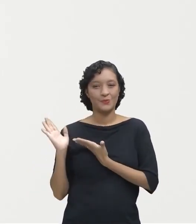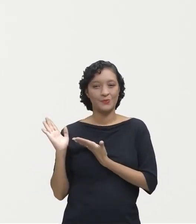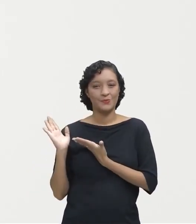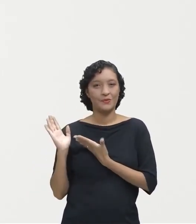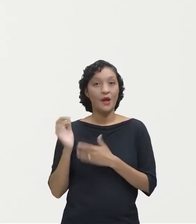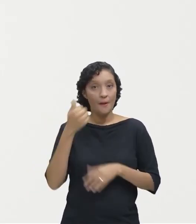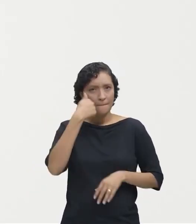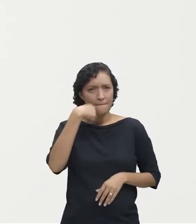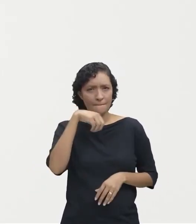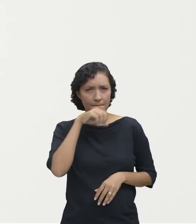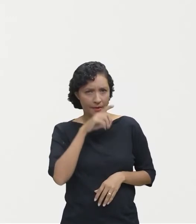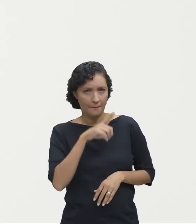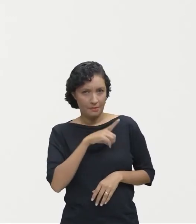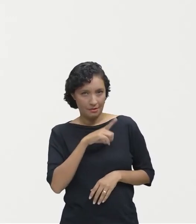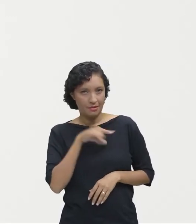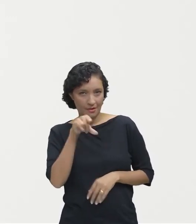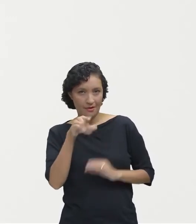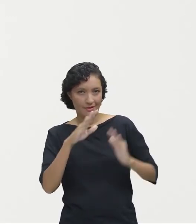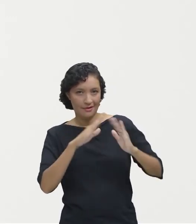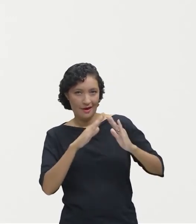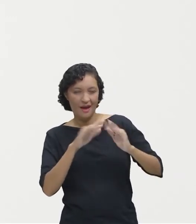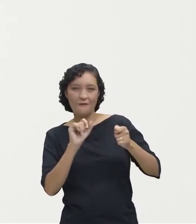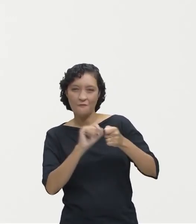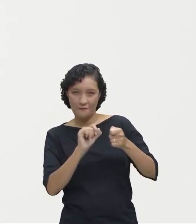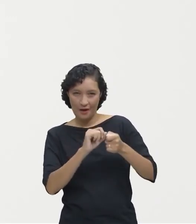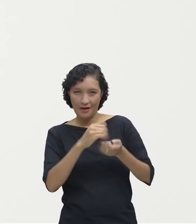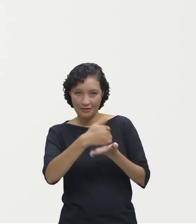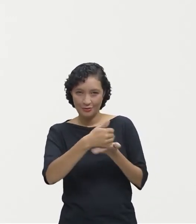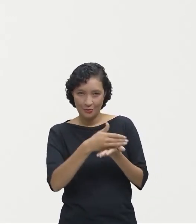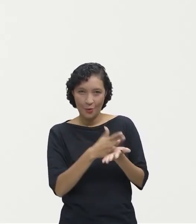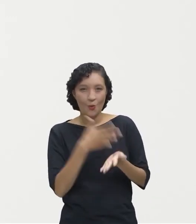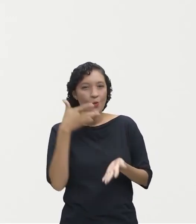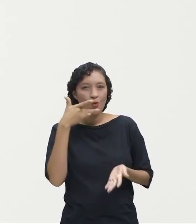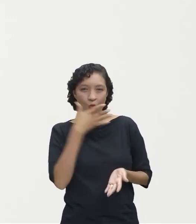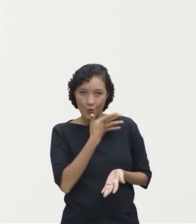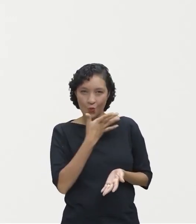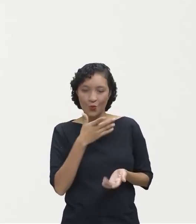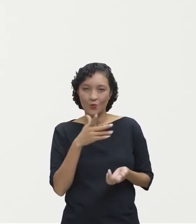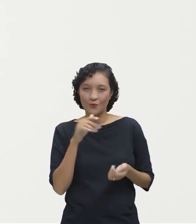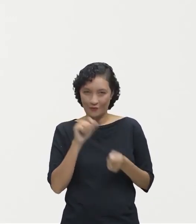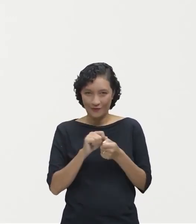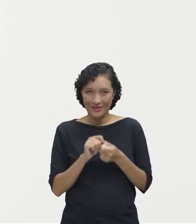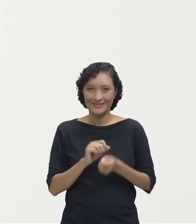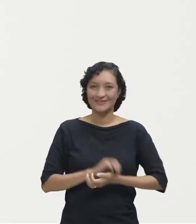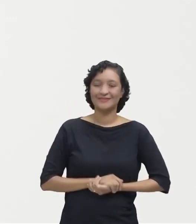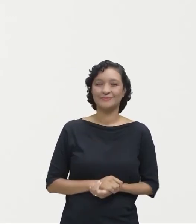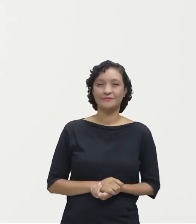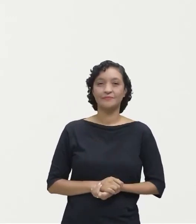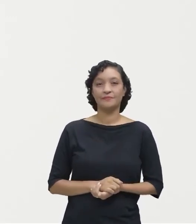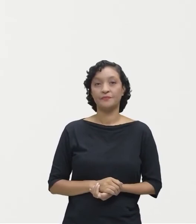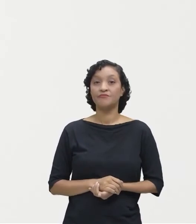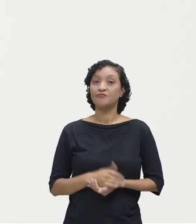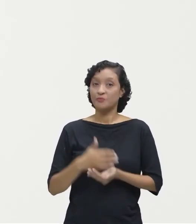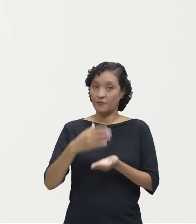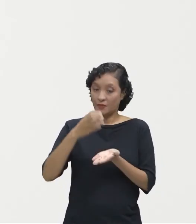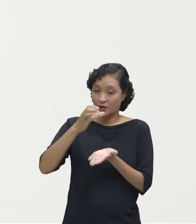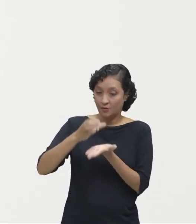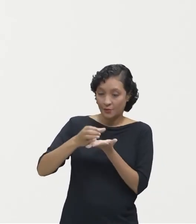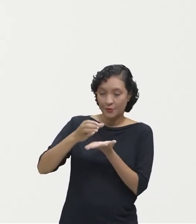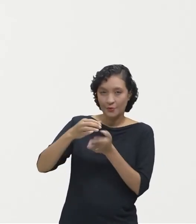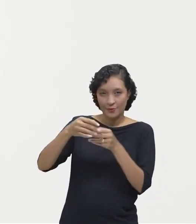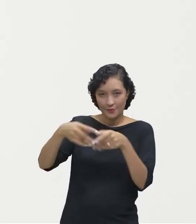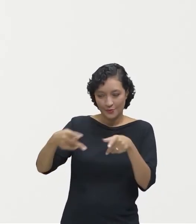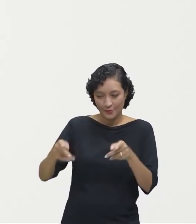de vocês forma de bolo? Mamãe faz bolo para vocês, gostoso? A forma de bolo, o buraquinho aqui ó, da forma